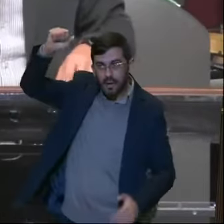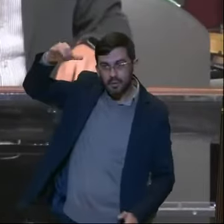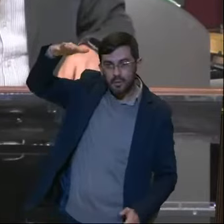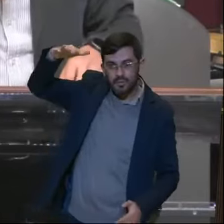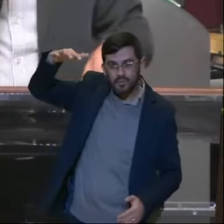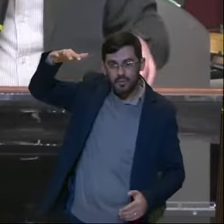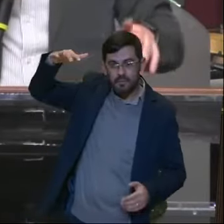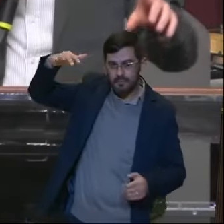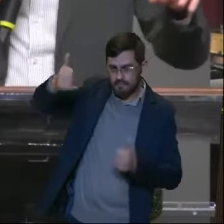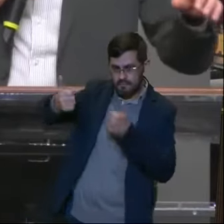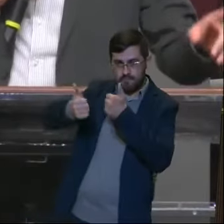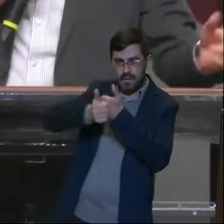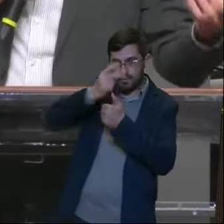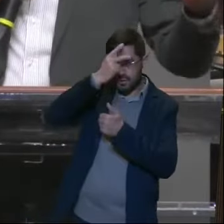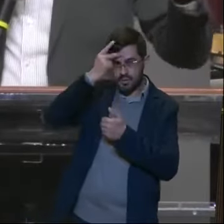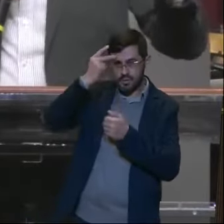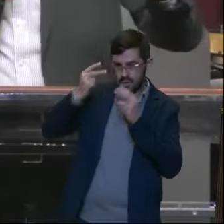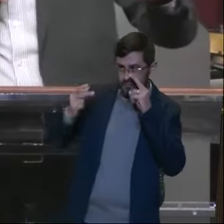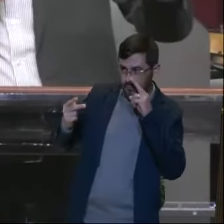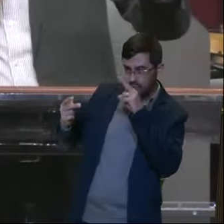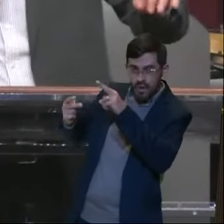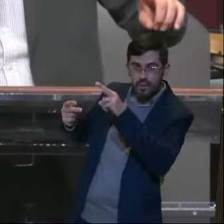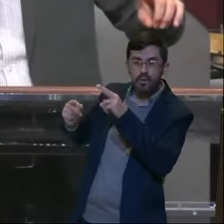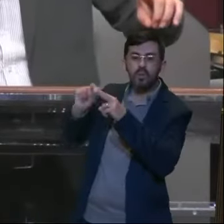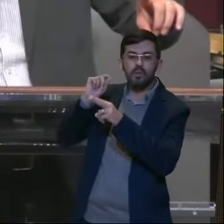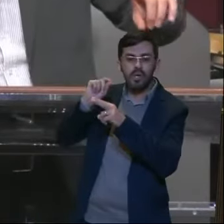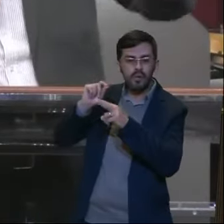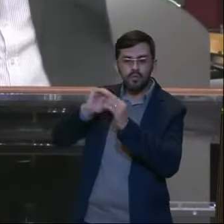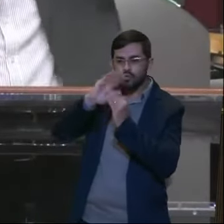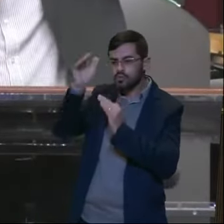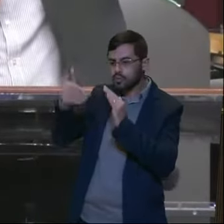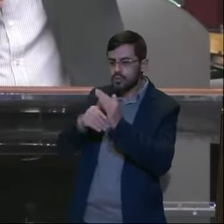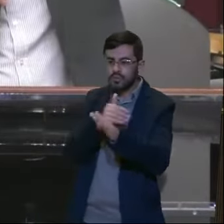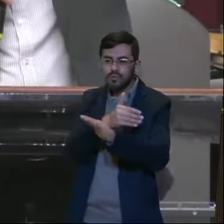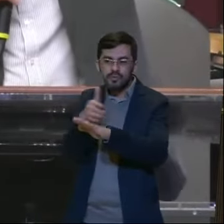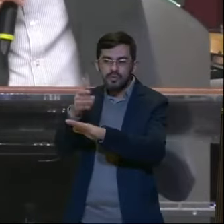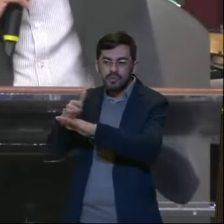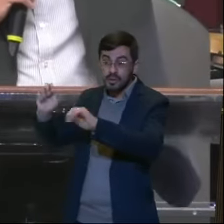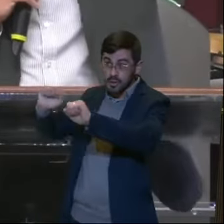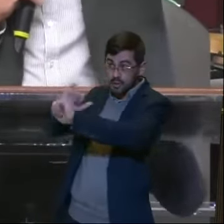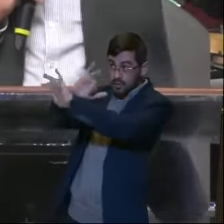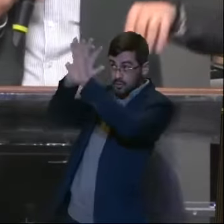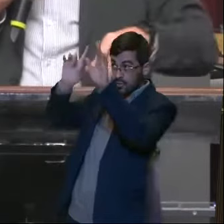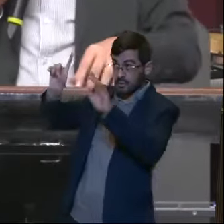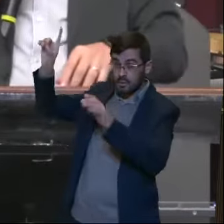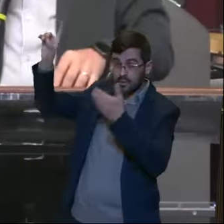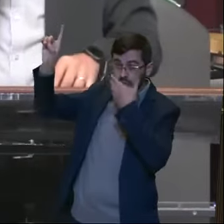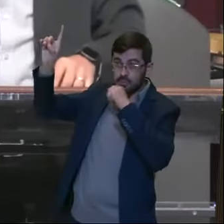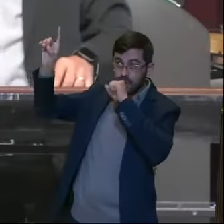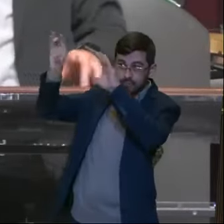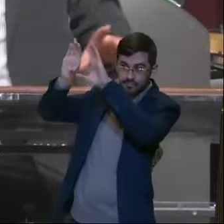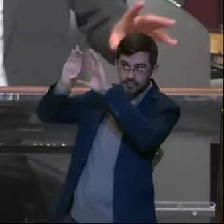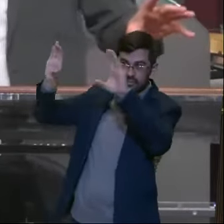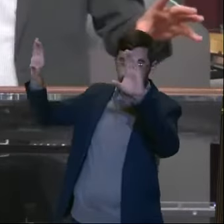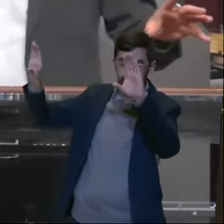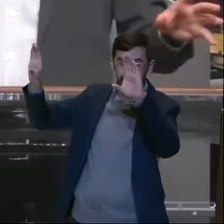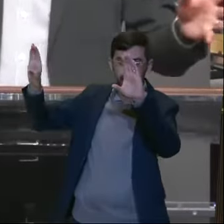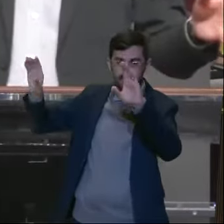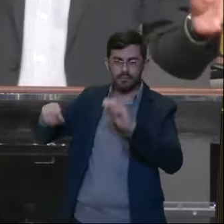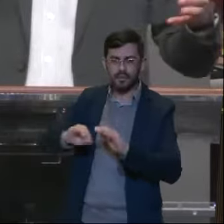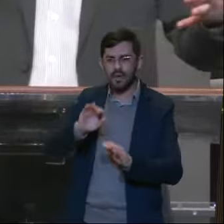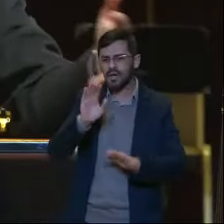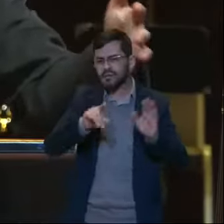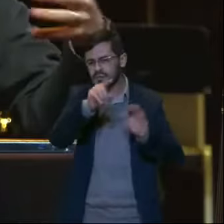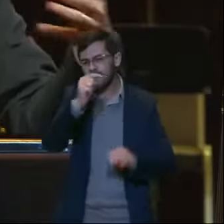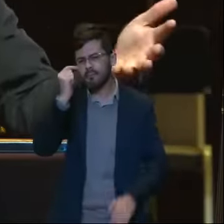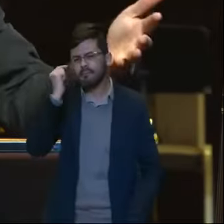dos outros, para que vejam as boas obras que vocês fazem e glorifiquem o Pai de vocês que está nos céus. Você pode pensar